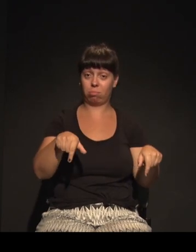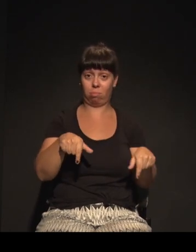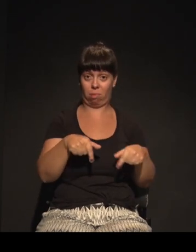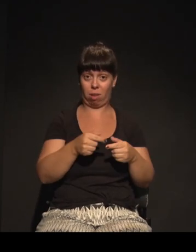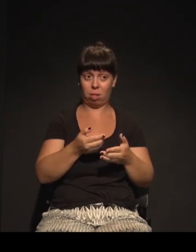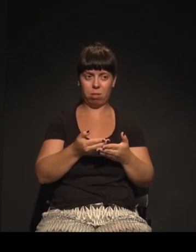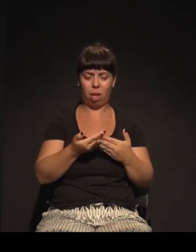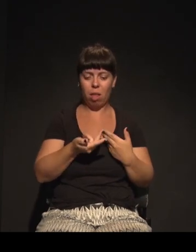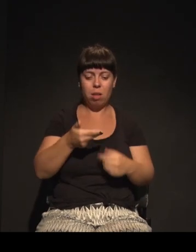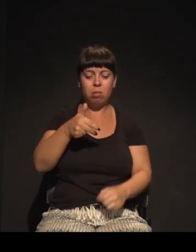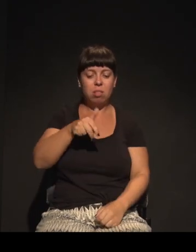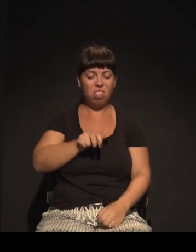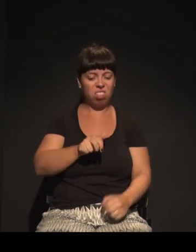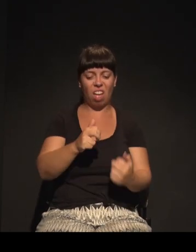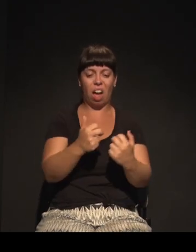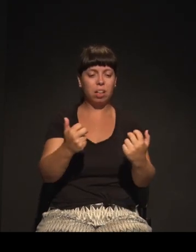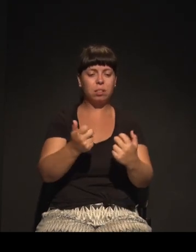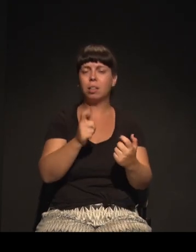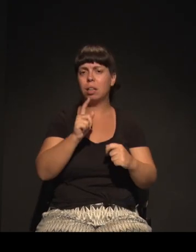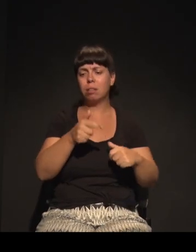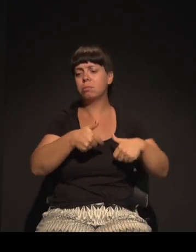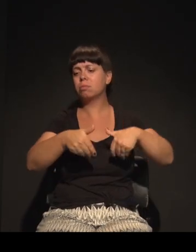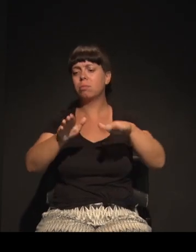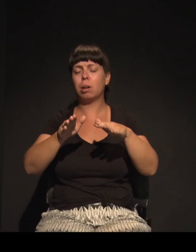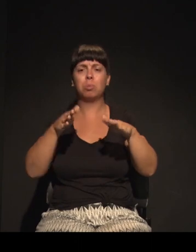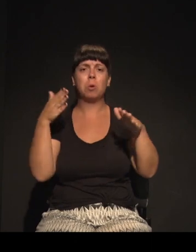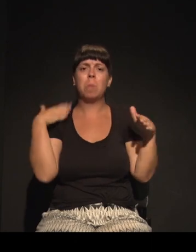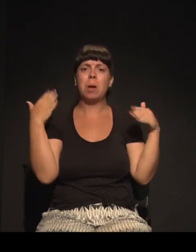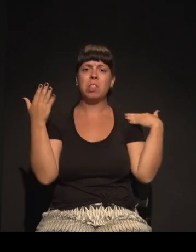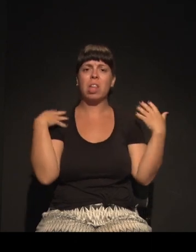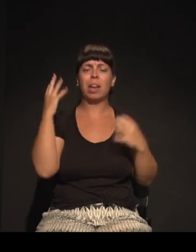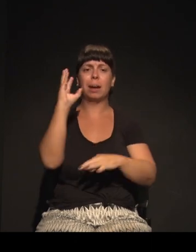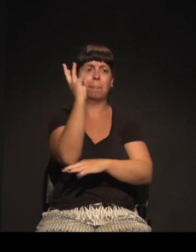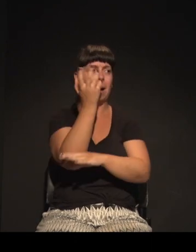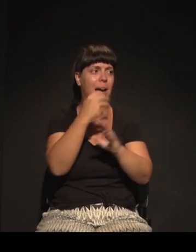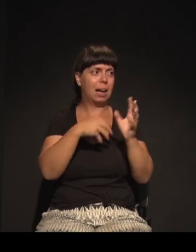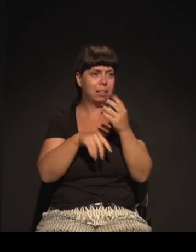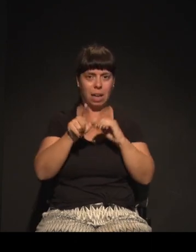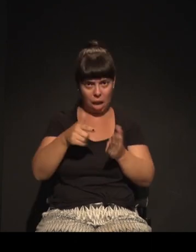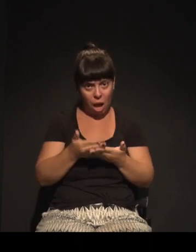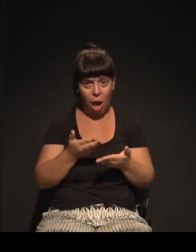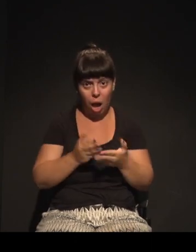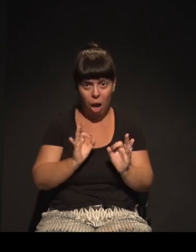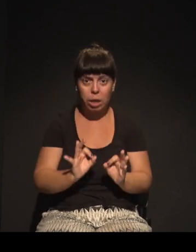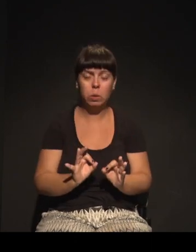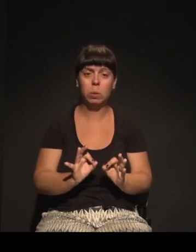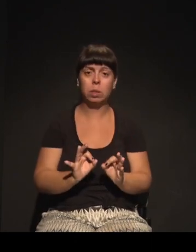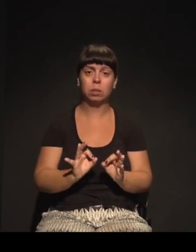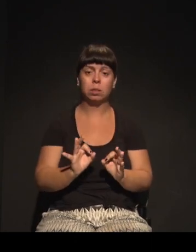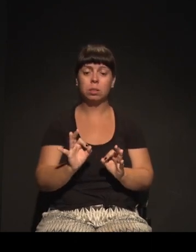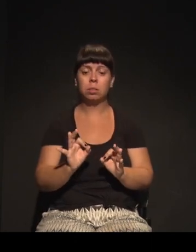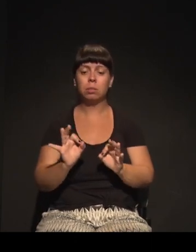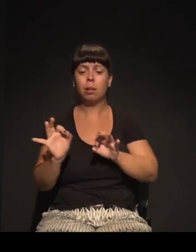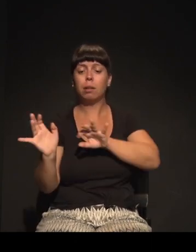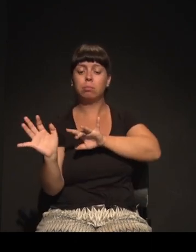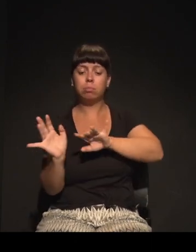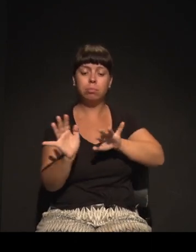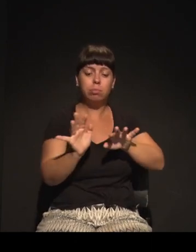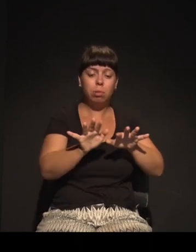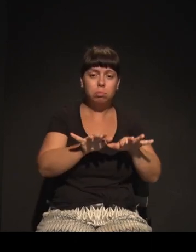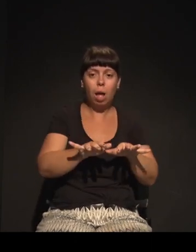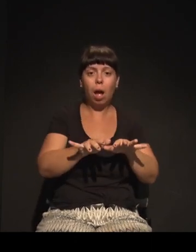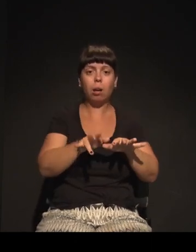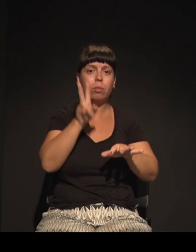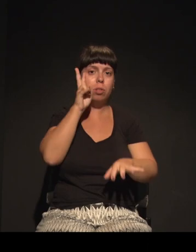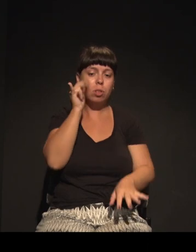ficava muito sentada com a criançada ia passear na mata andar mas era aula quando voltava eu contava uma história eles